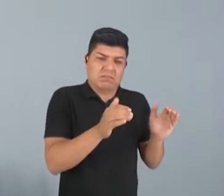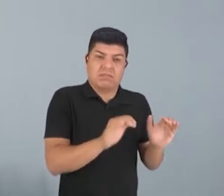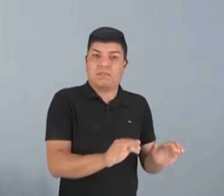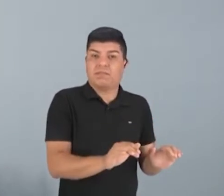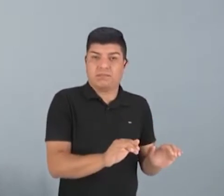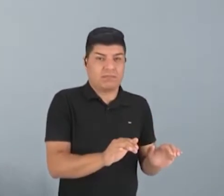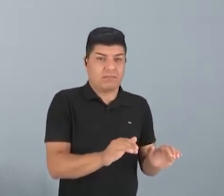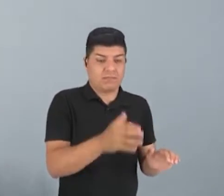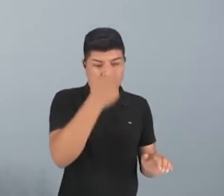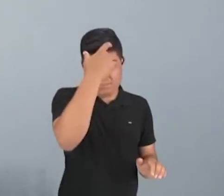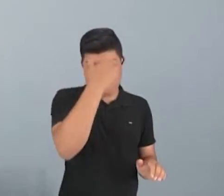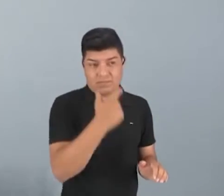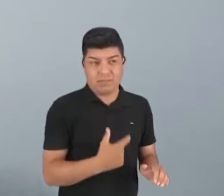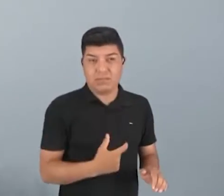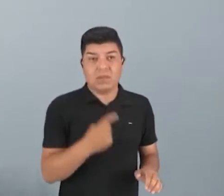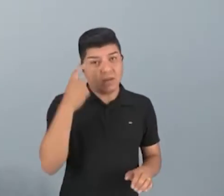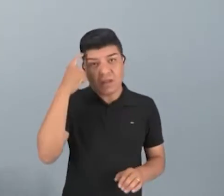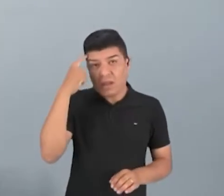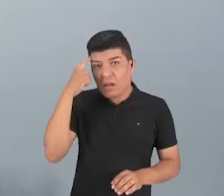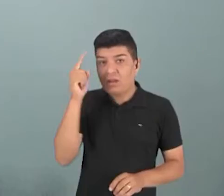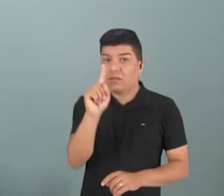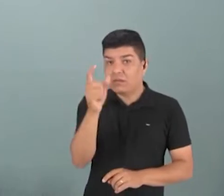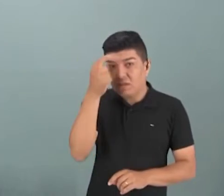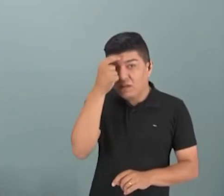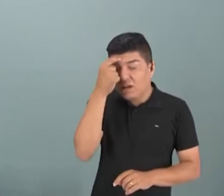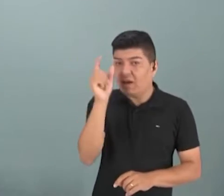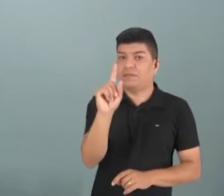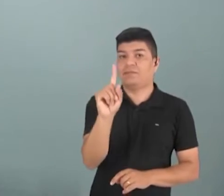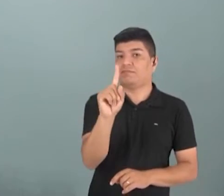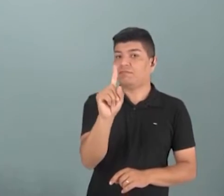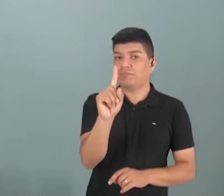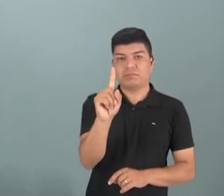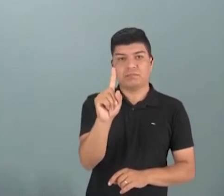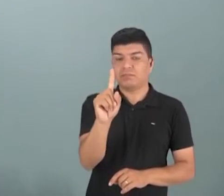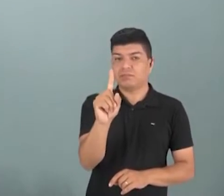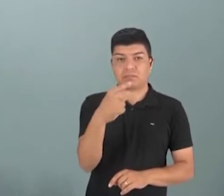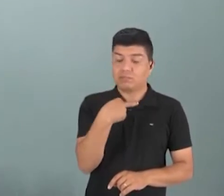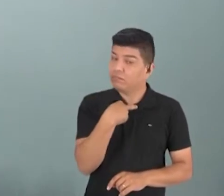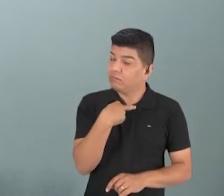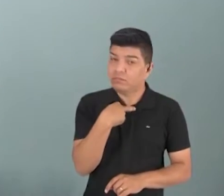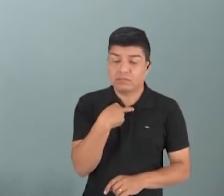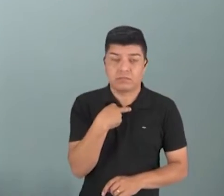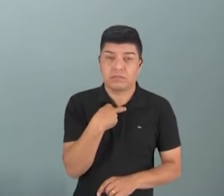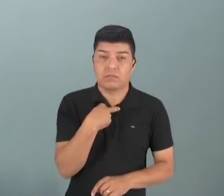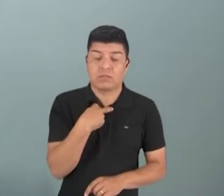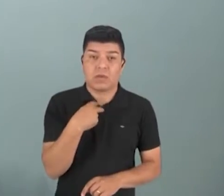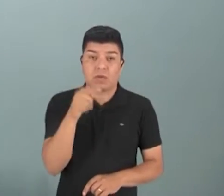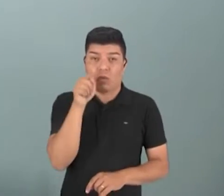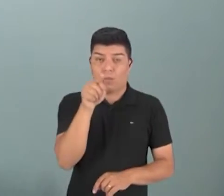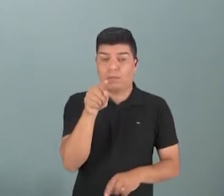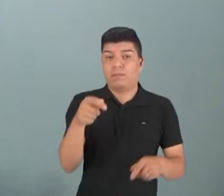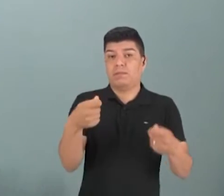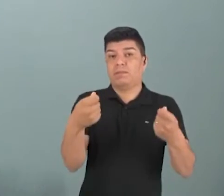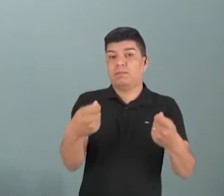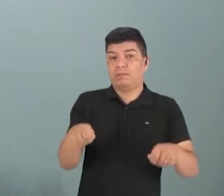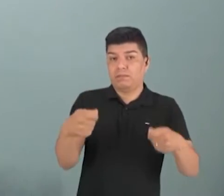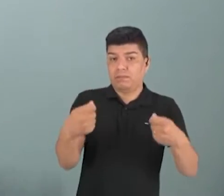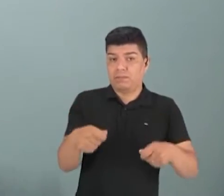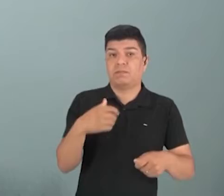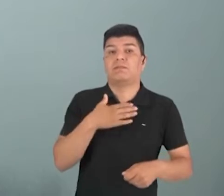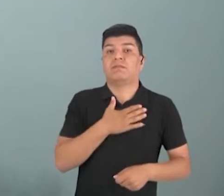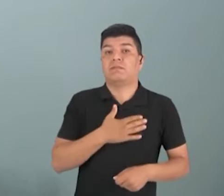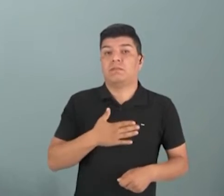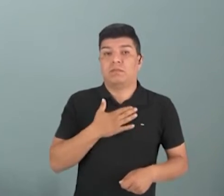assim não pense assim não criança não pense Você precisa